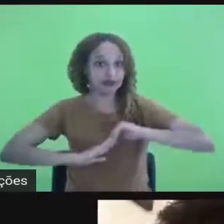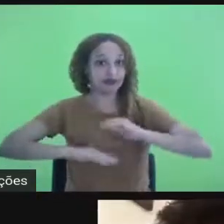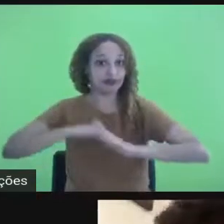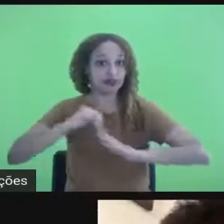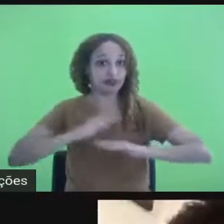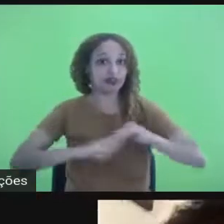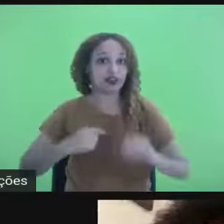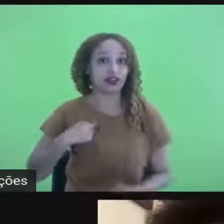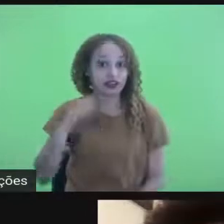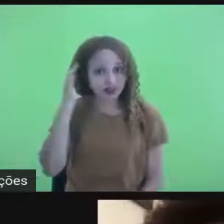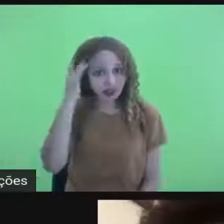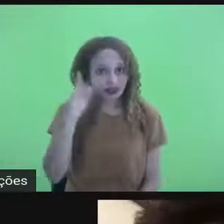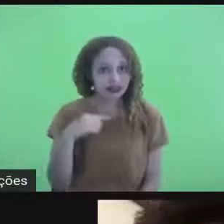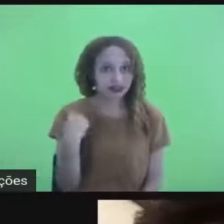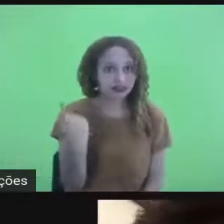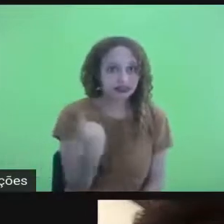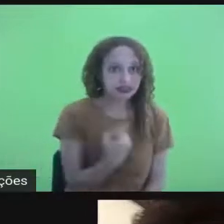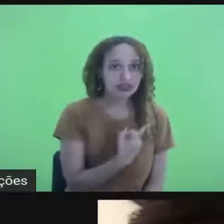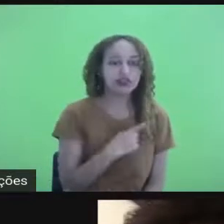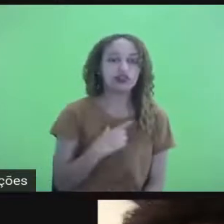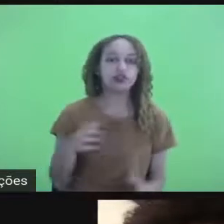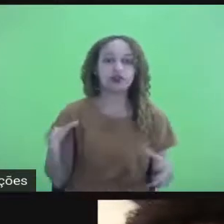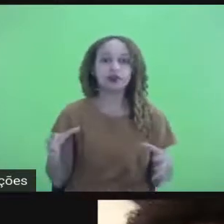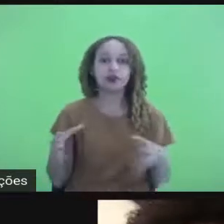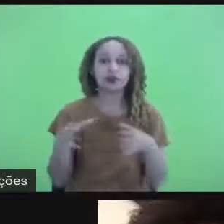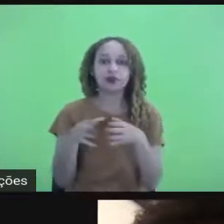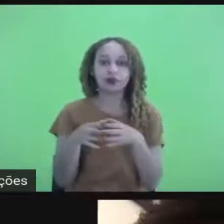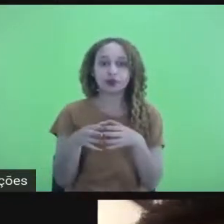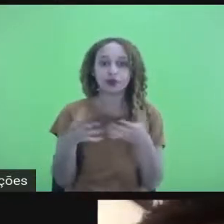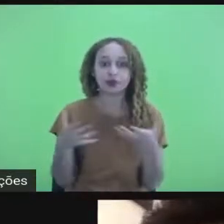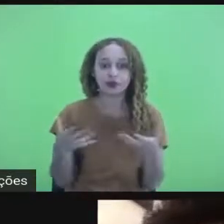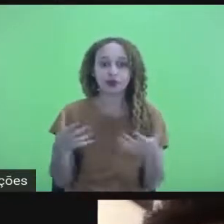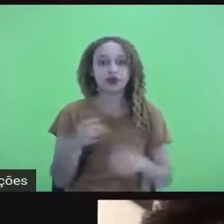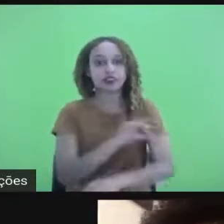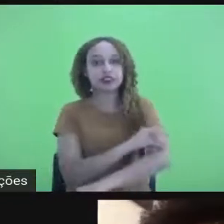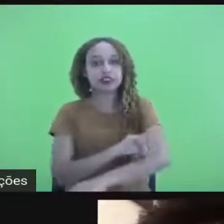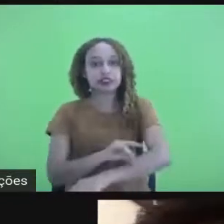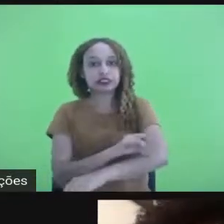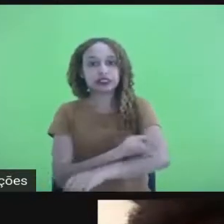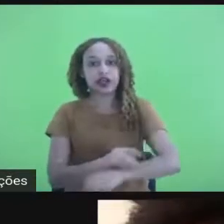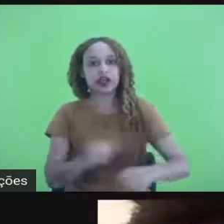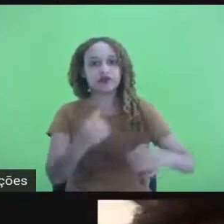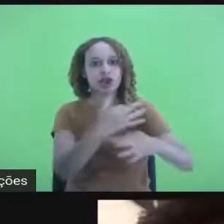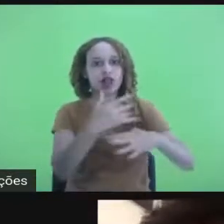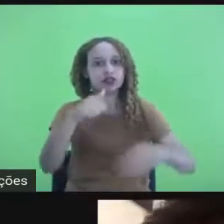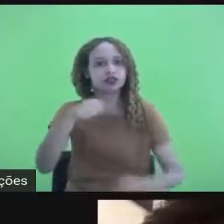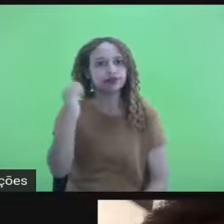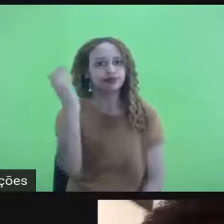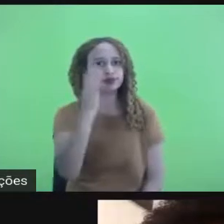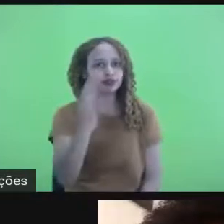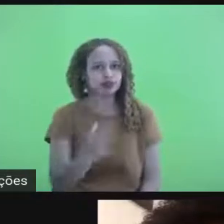que nós temos um quadro profissional de arquitetos e urbanistas no Brasil bastante rico,